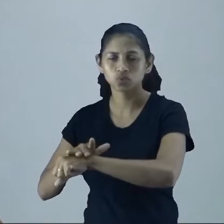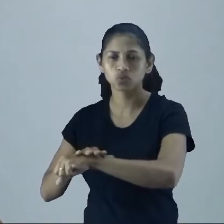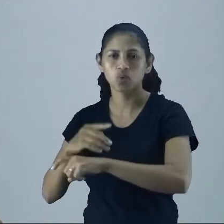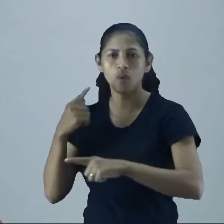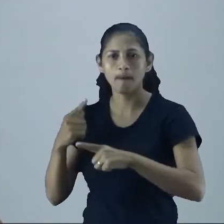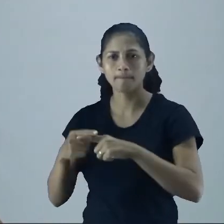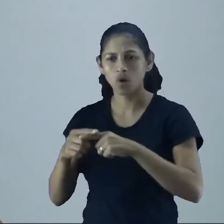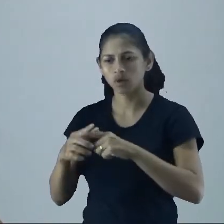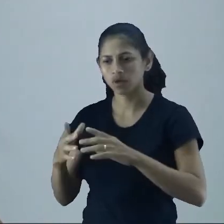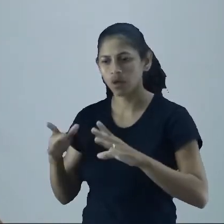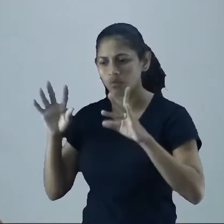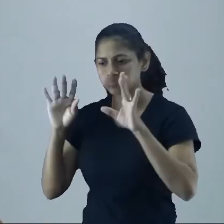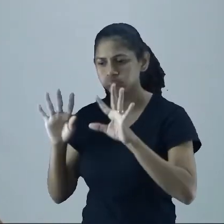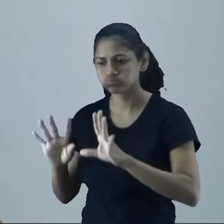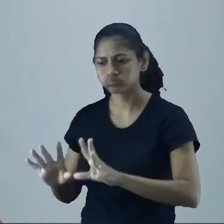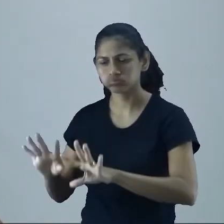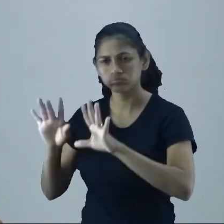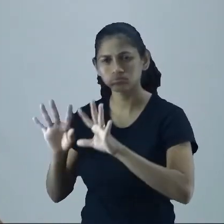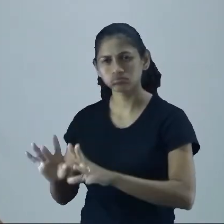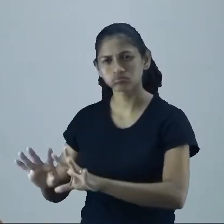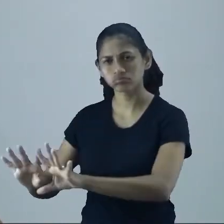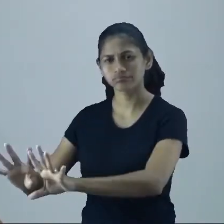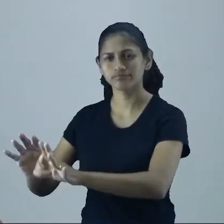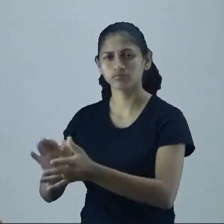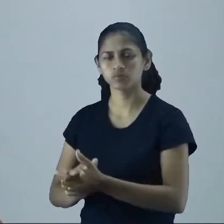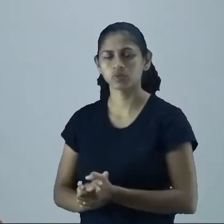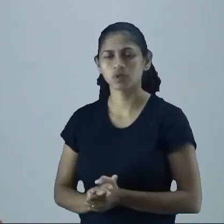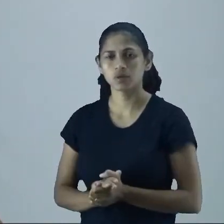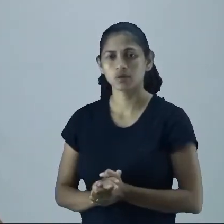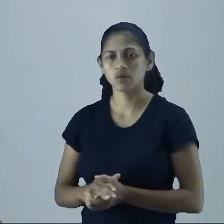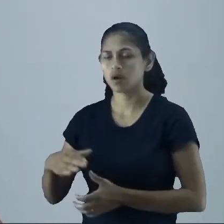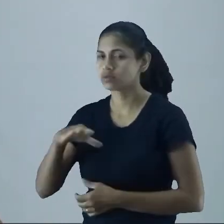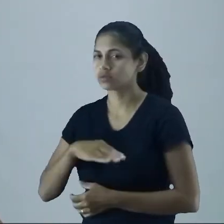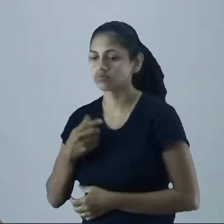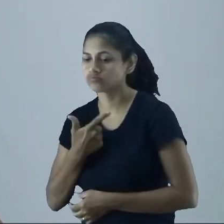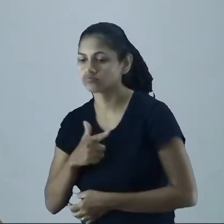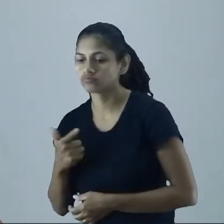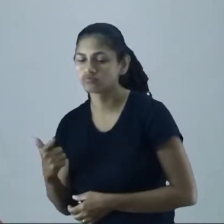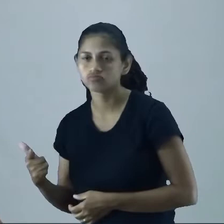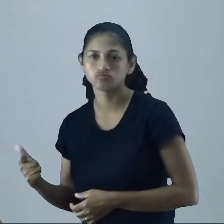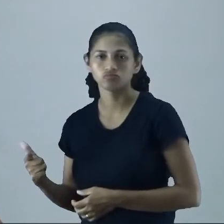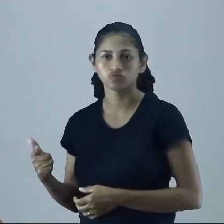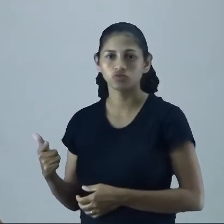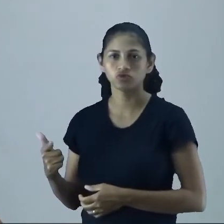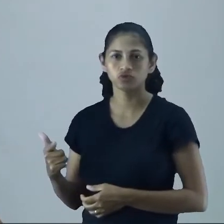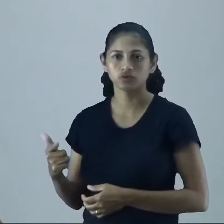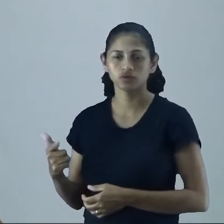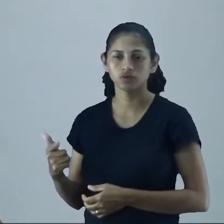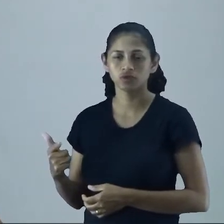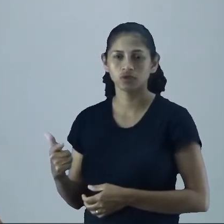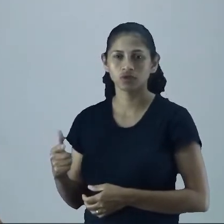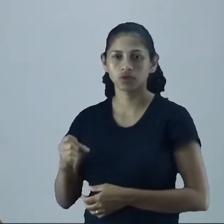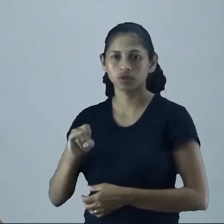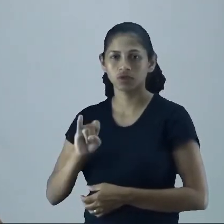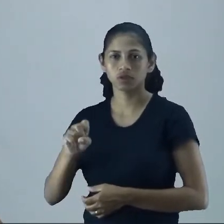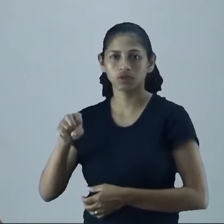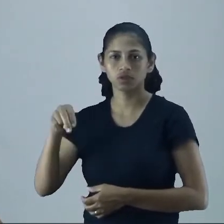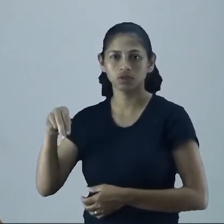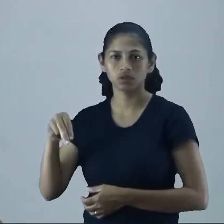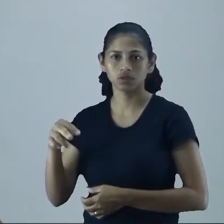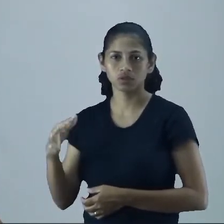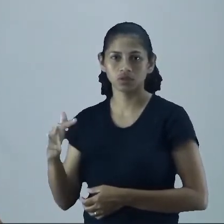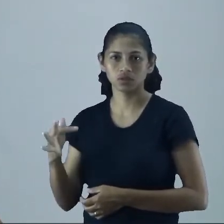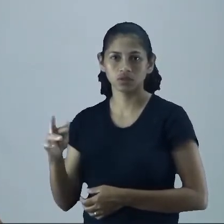acúmulo de pessoas. A cidade não tinha infraestrutura ideal para suportar aquela quantidade